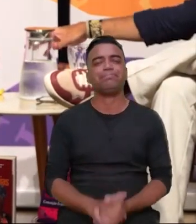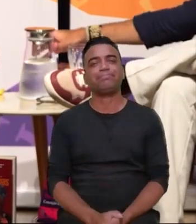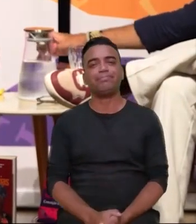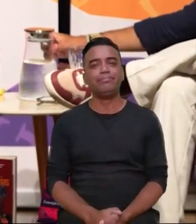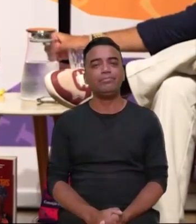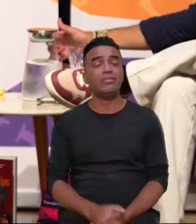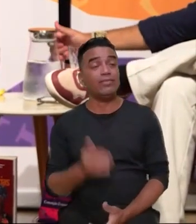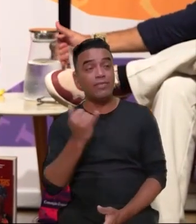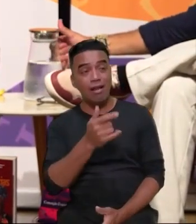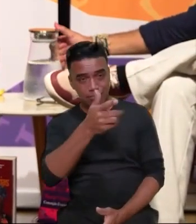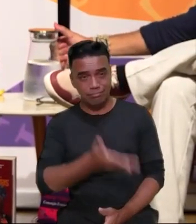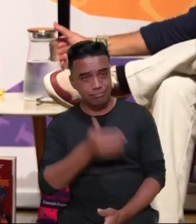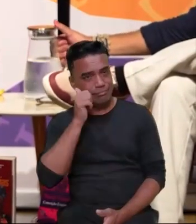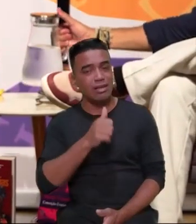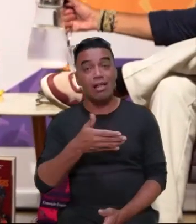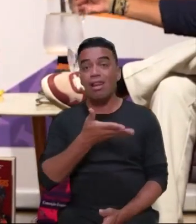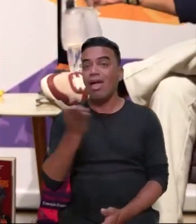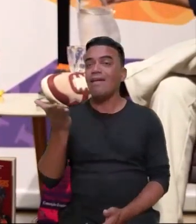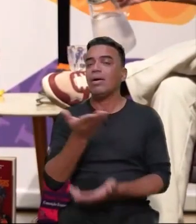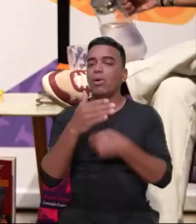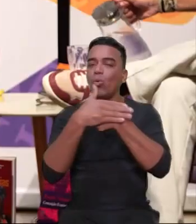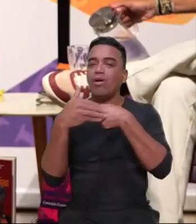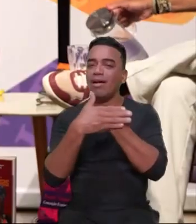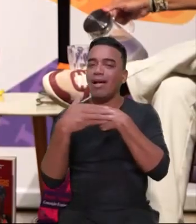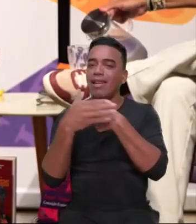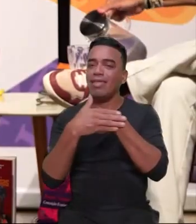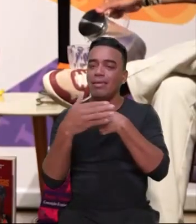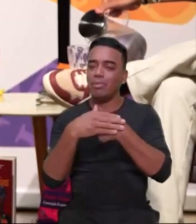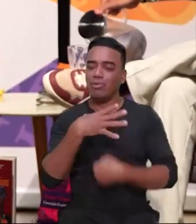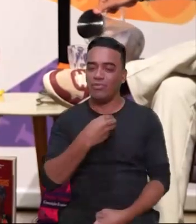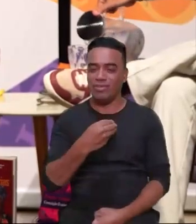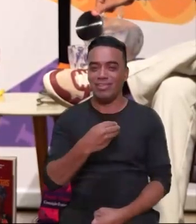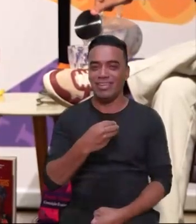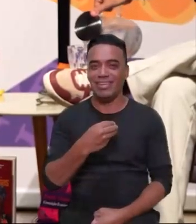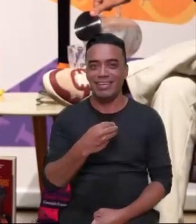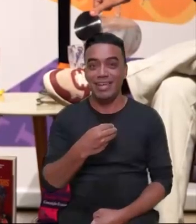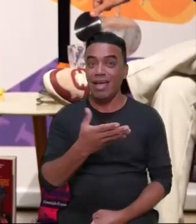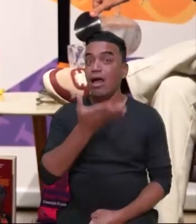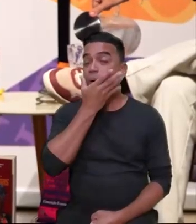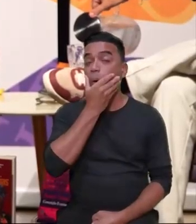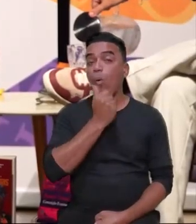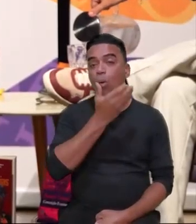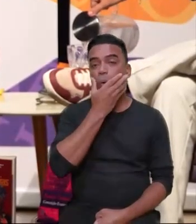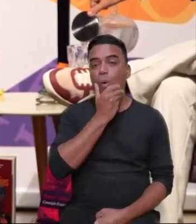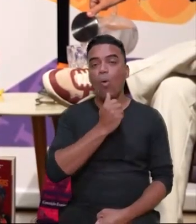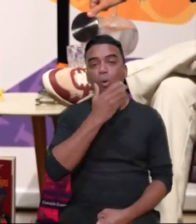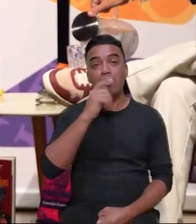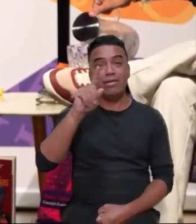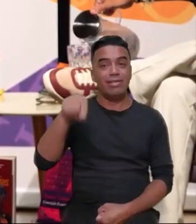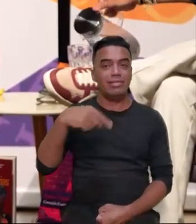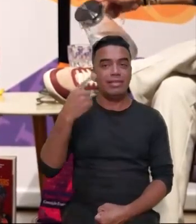e diz para ela, leva o meu carinho para ele. Isso era um sujeito que,